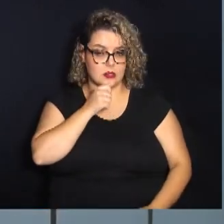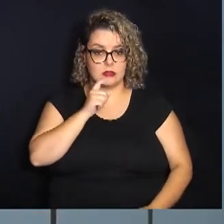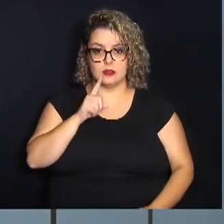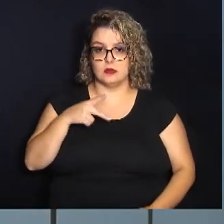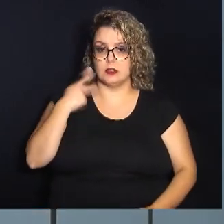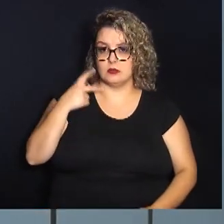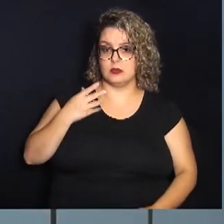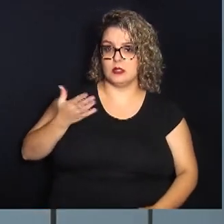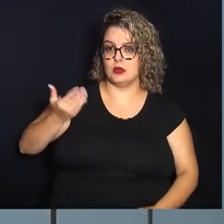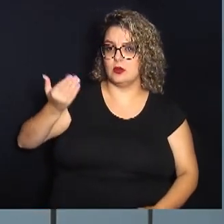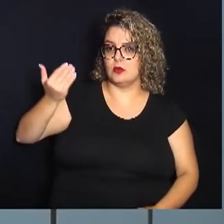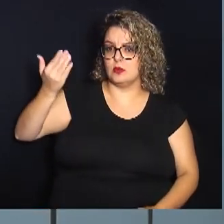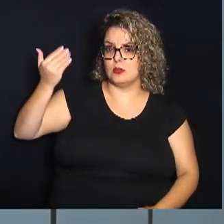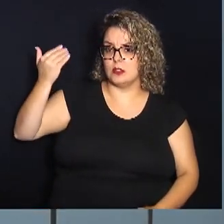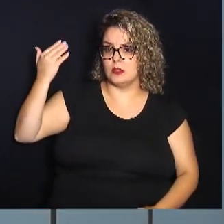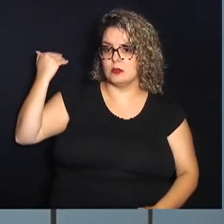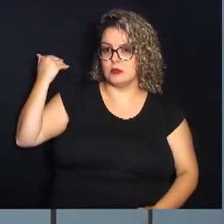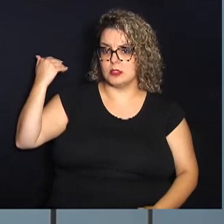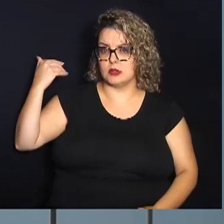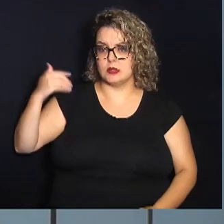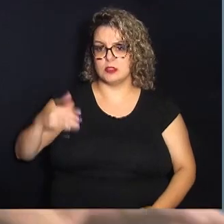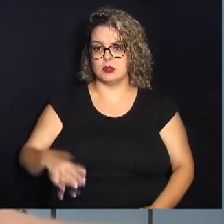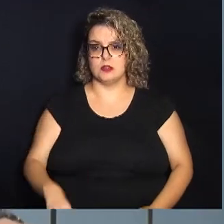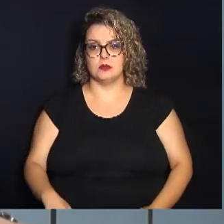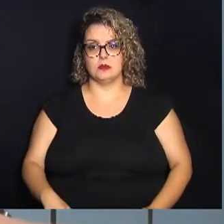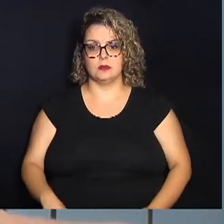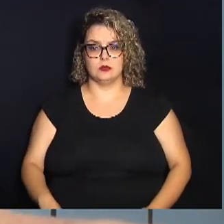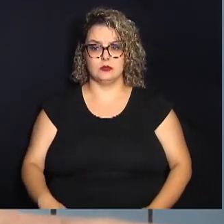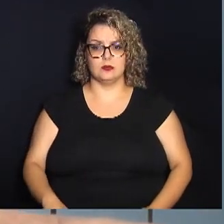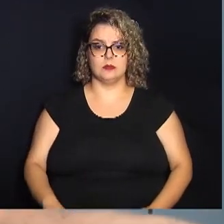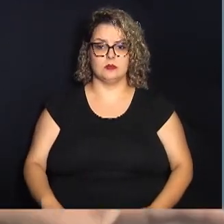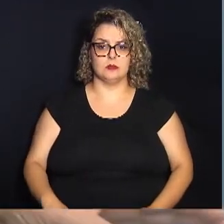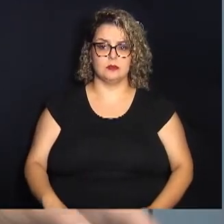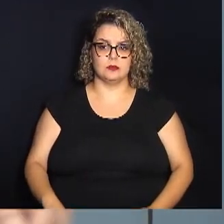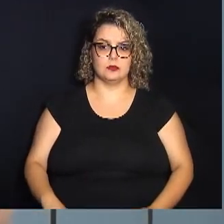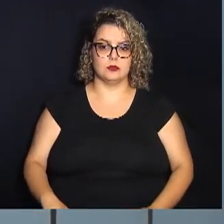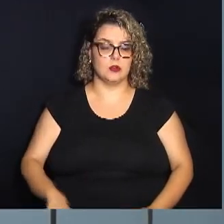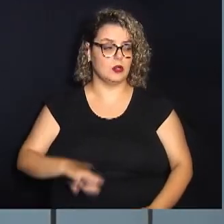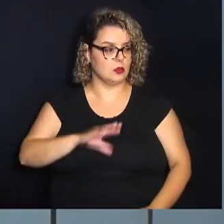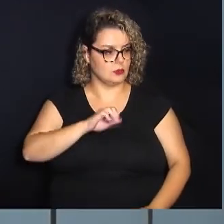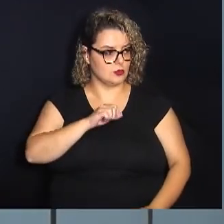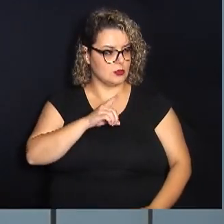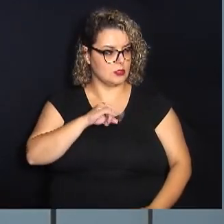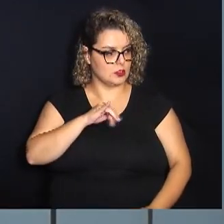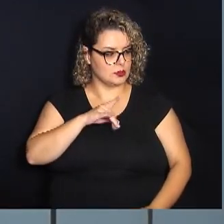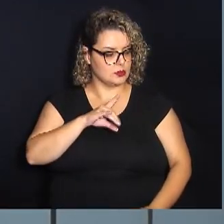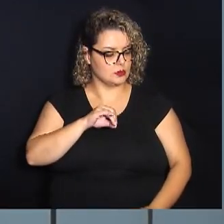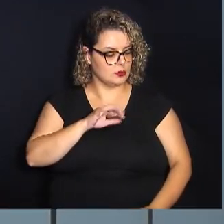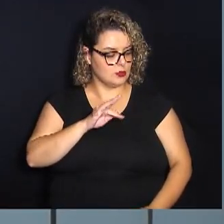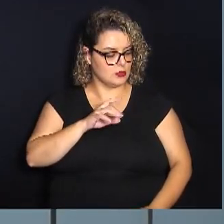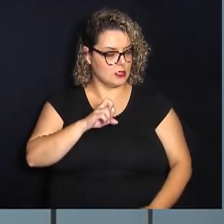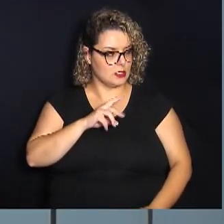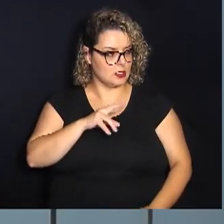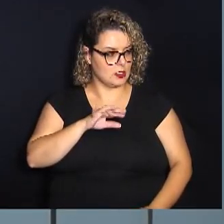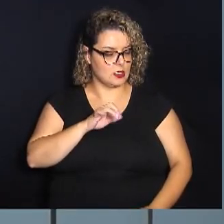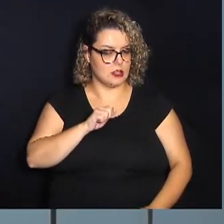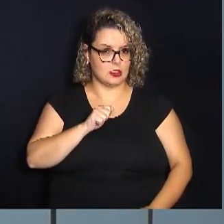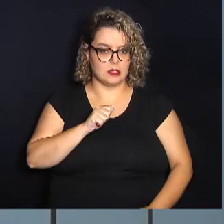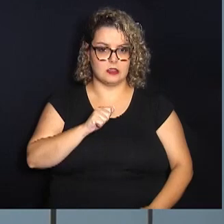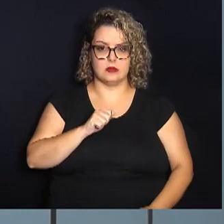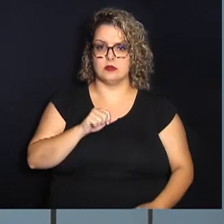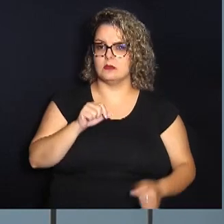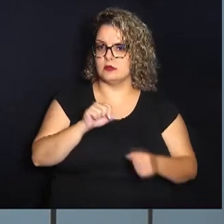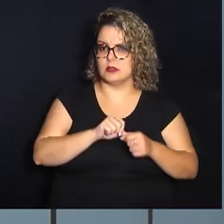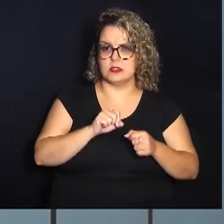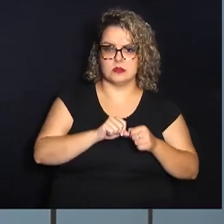lá atrás, porque eles eram oriundos lá do Cândido Ferreira, e fazendo o mesmo trabalho, mas